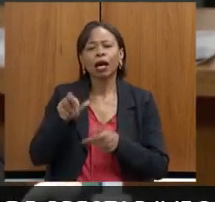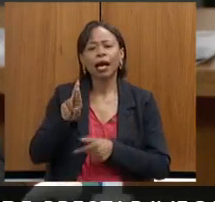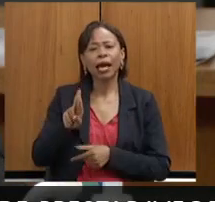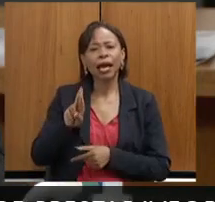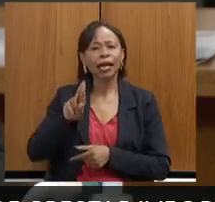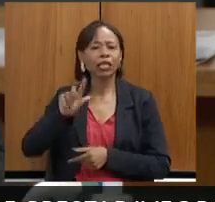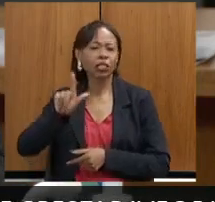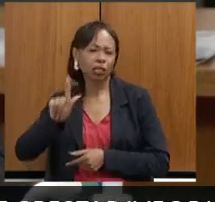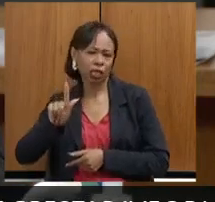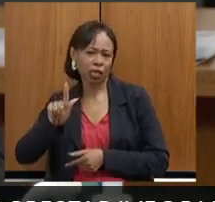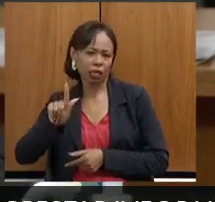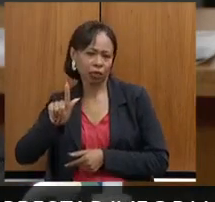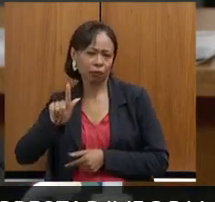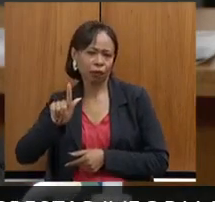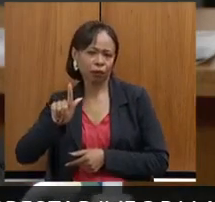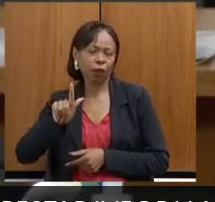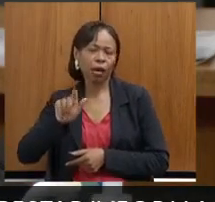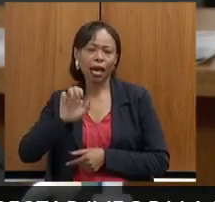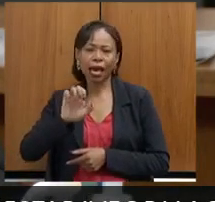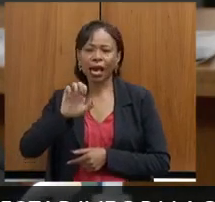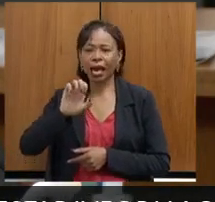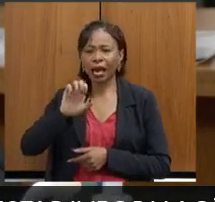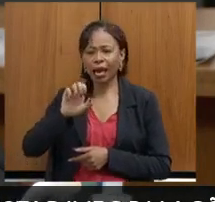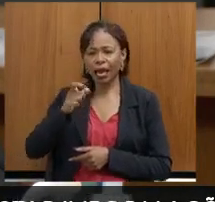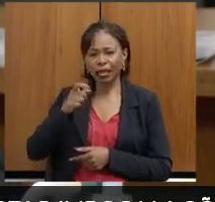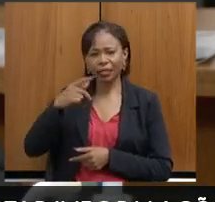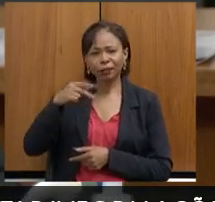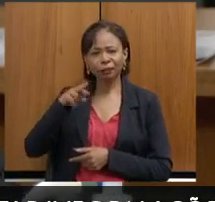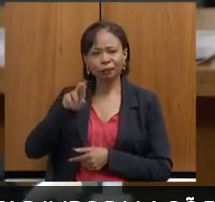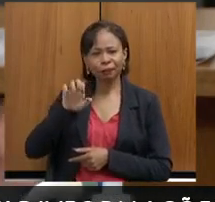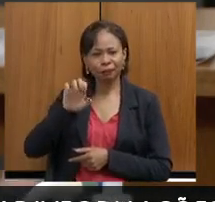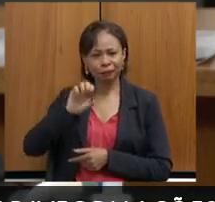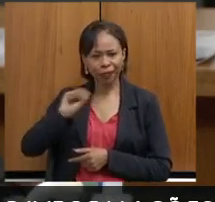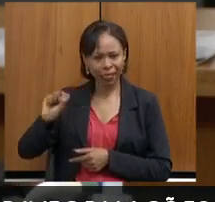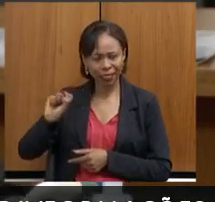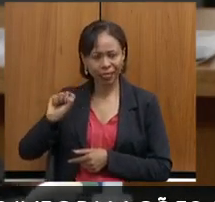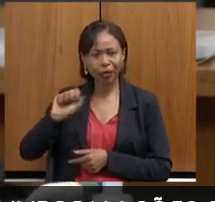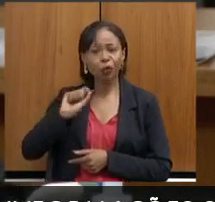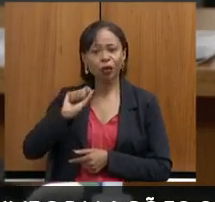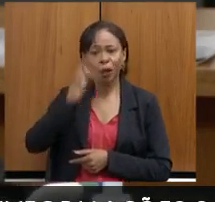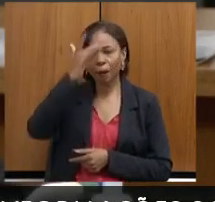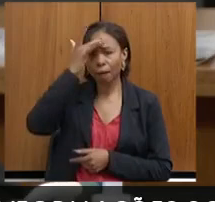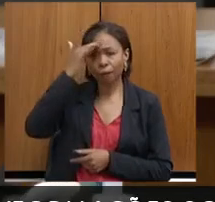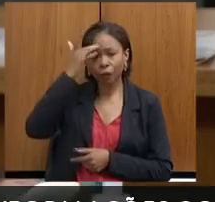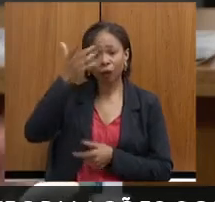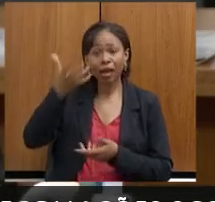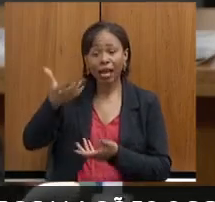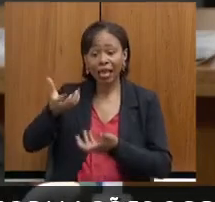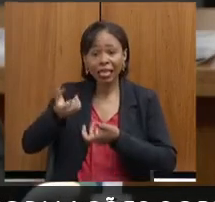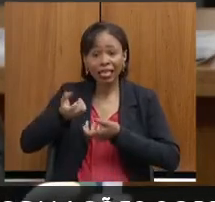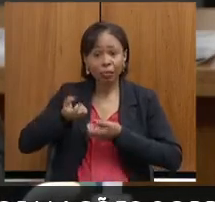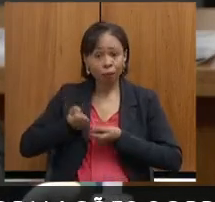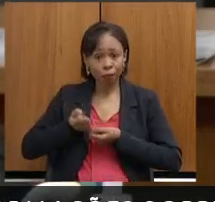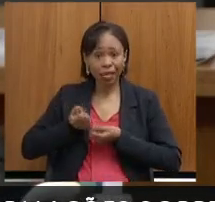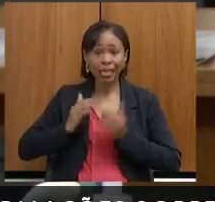Cidadão haverá de receber na casa dele o RG